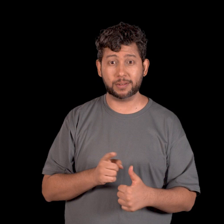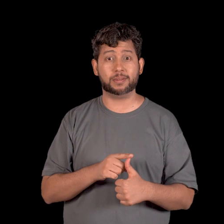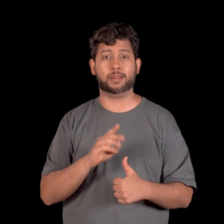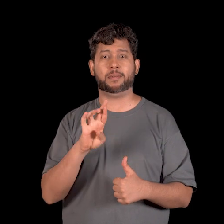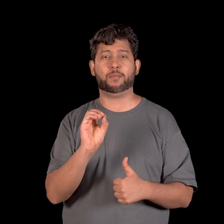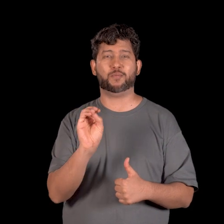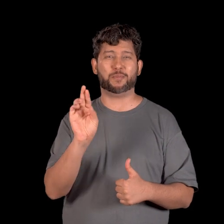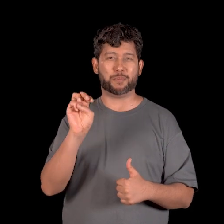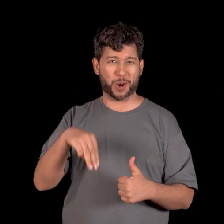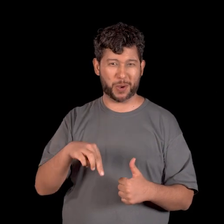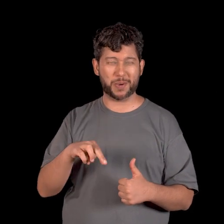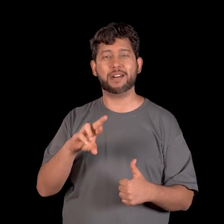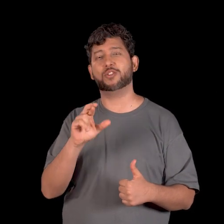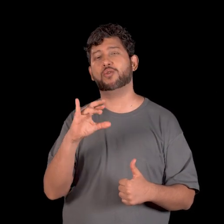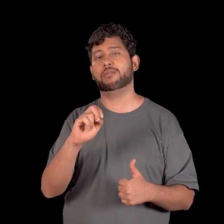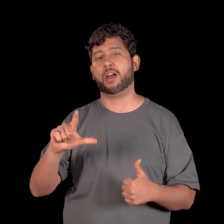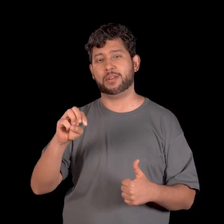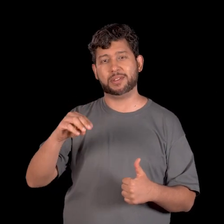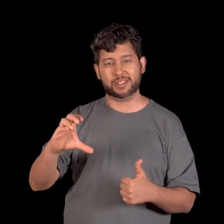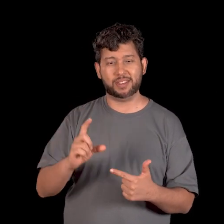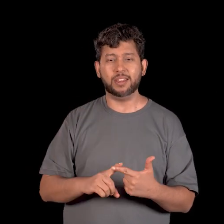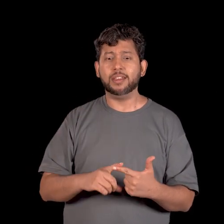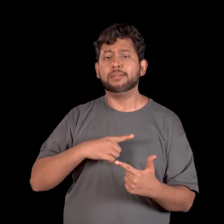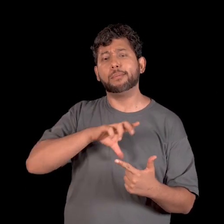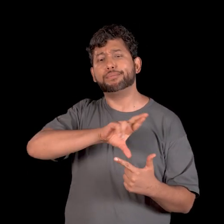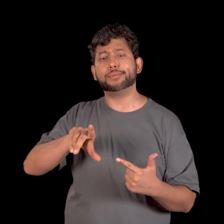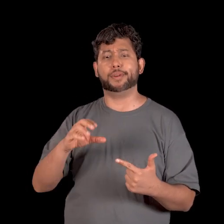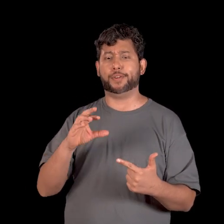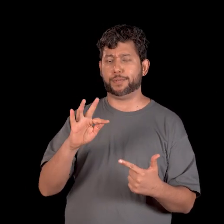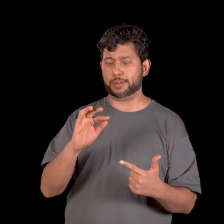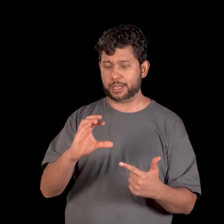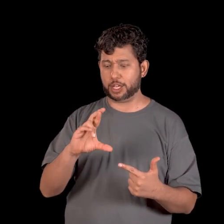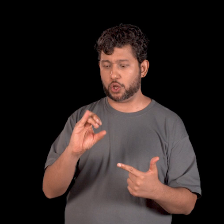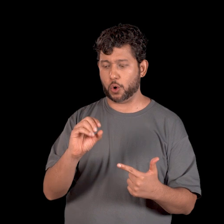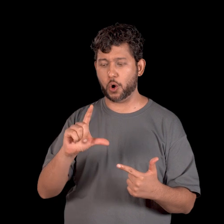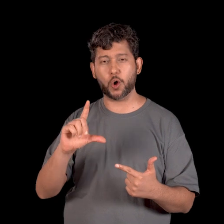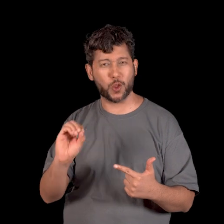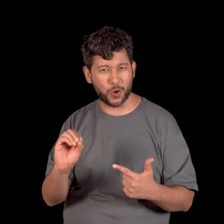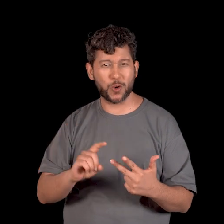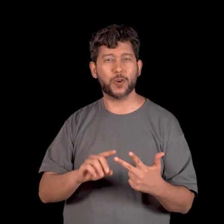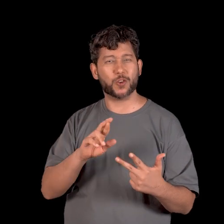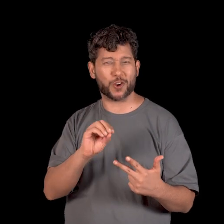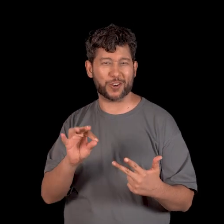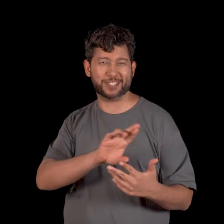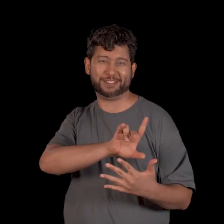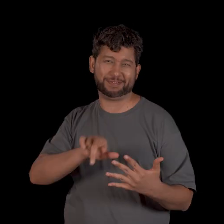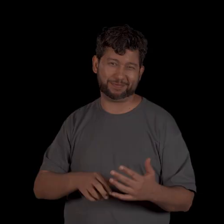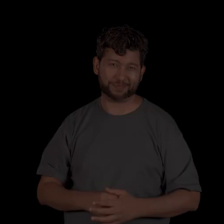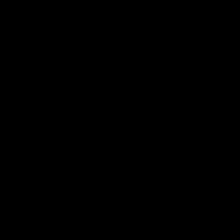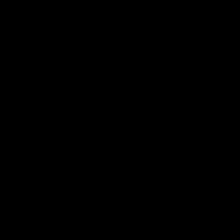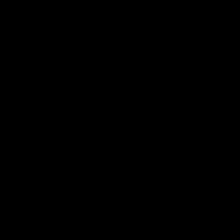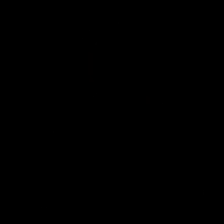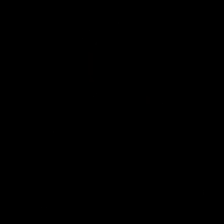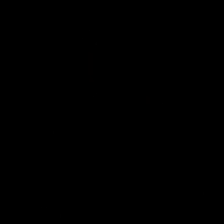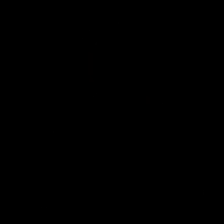mais importantes do gênero rap no Brasil, estão Mano Brown, dos Racionais MCs, Emicida e Fiote, Criolo e